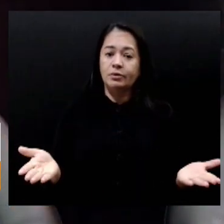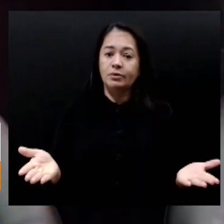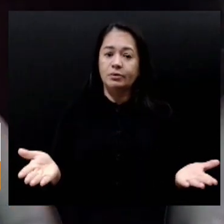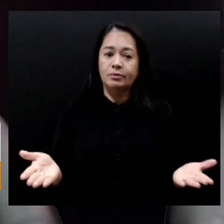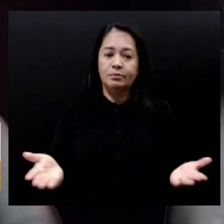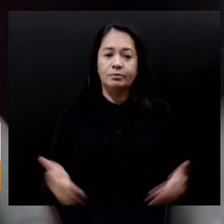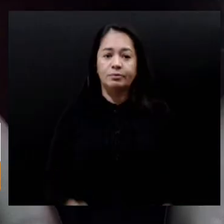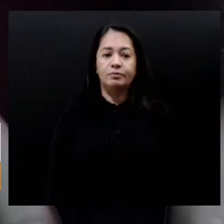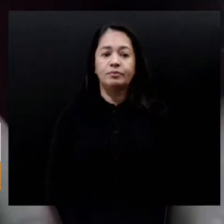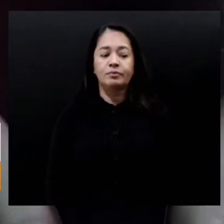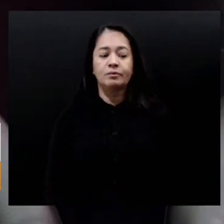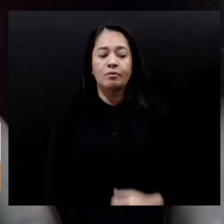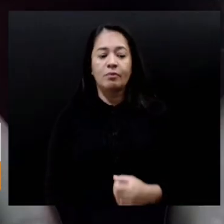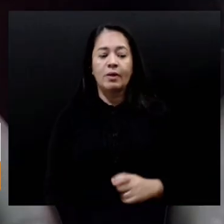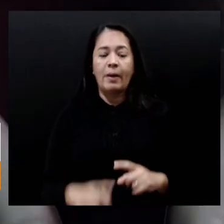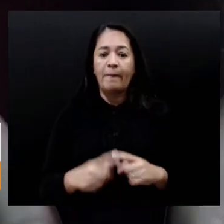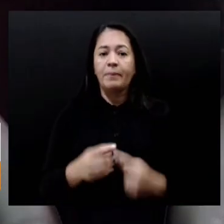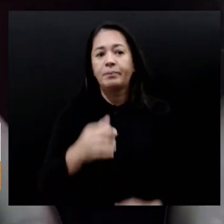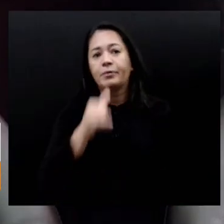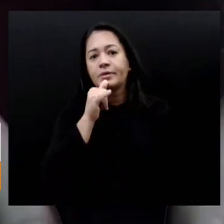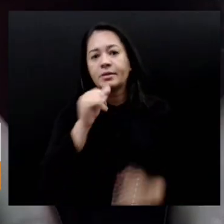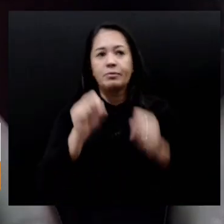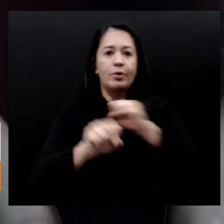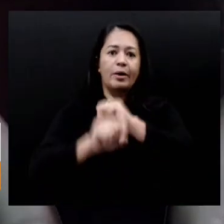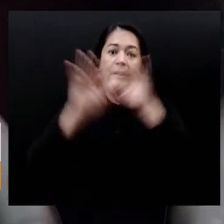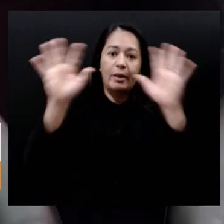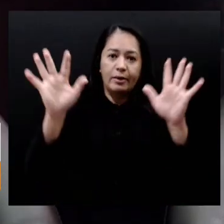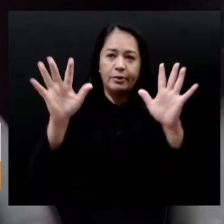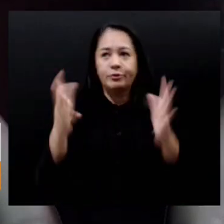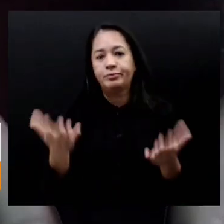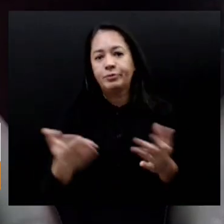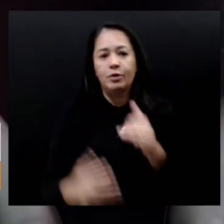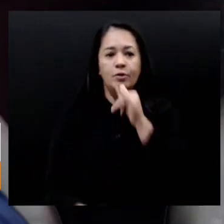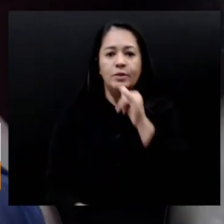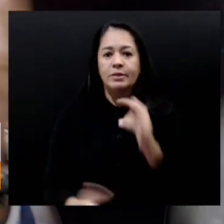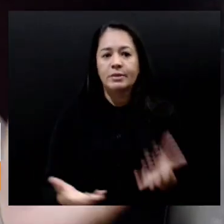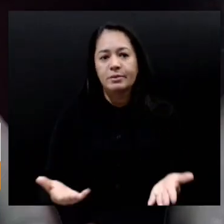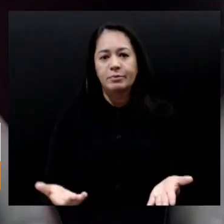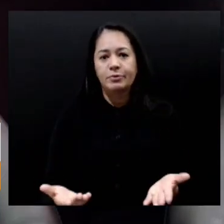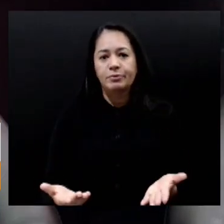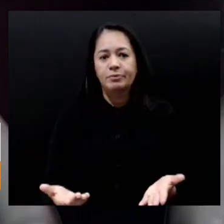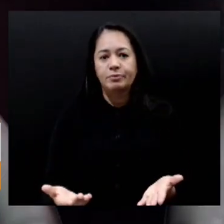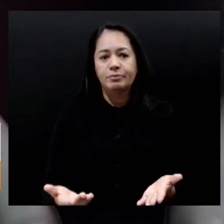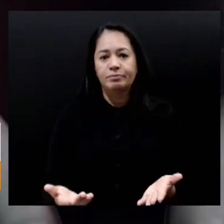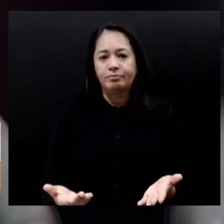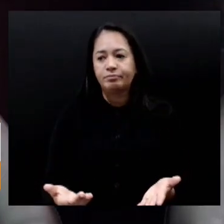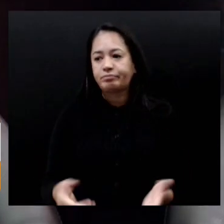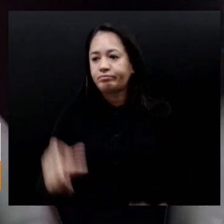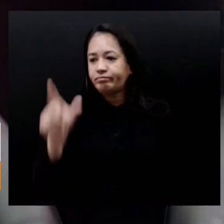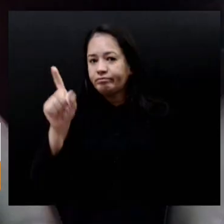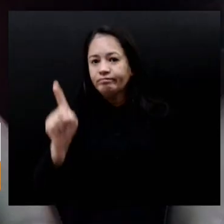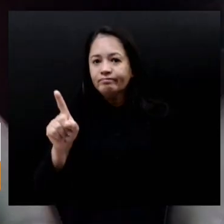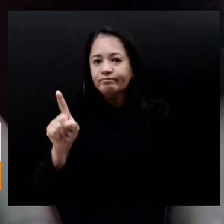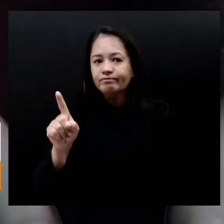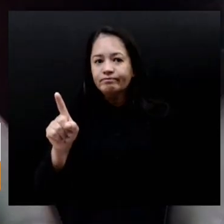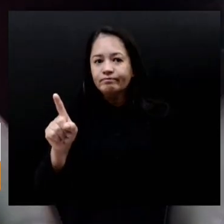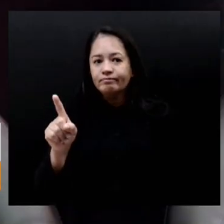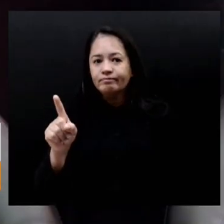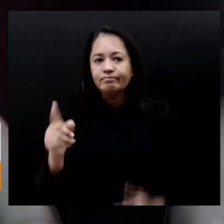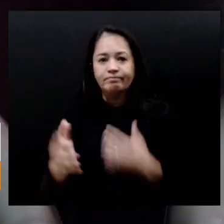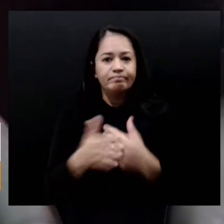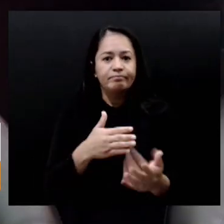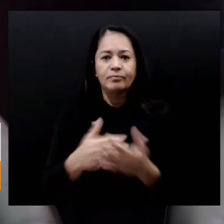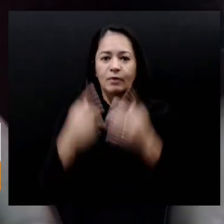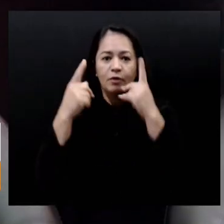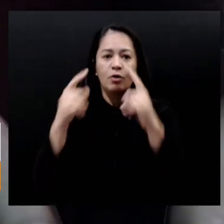Um exemplo bem claro, a pessoa acabou de violentar, Uhum. de qualquer forma que seja, um parente